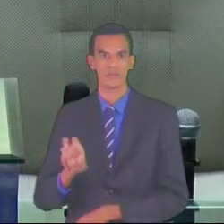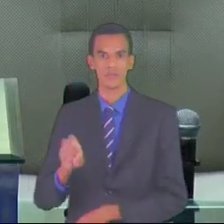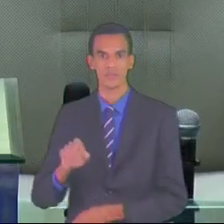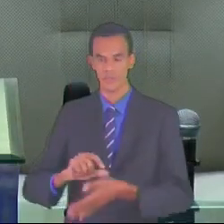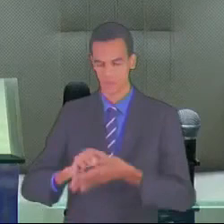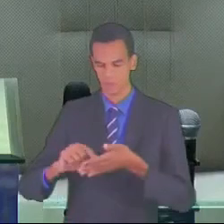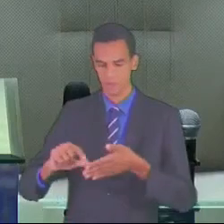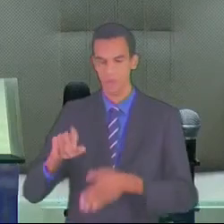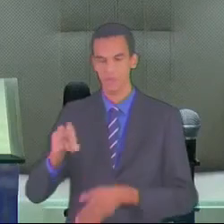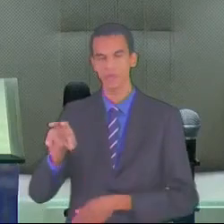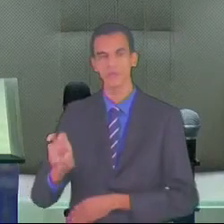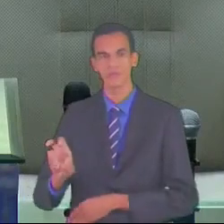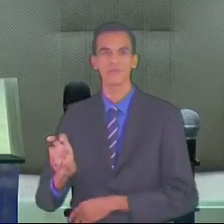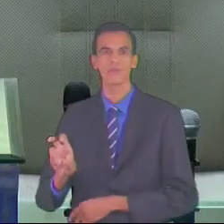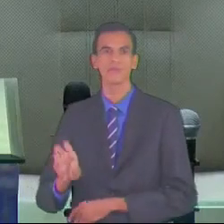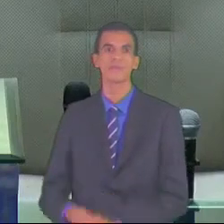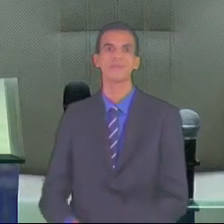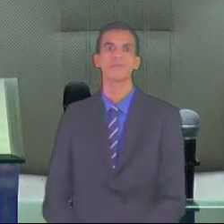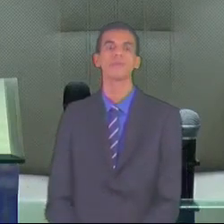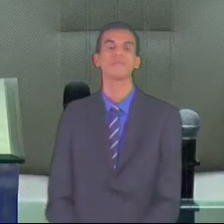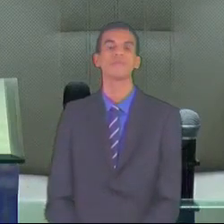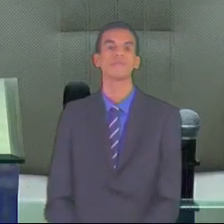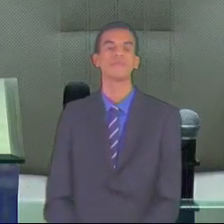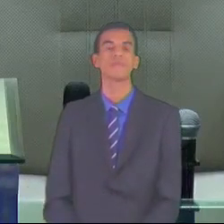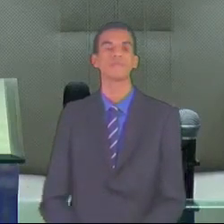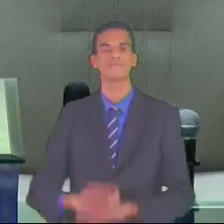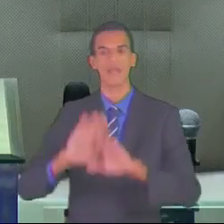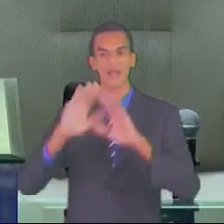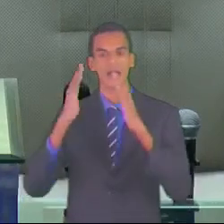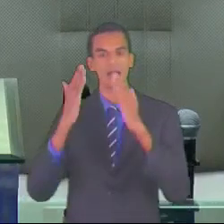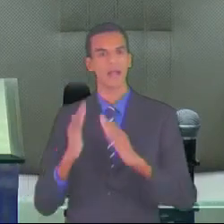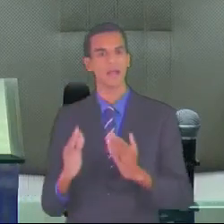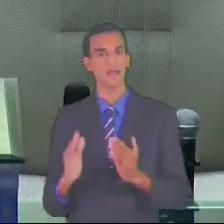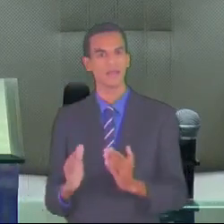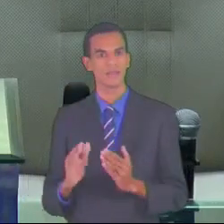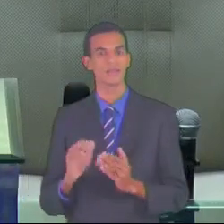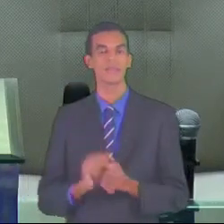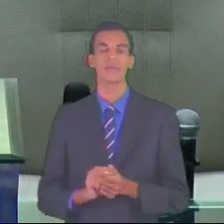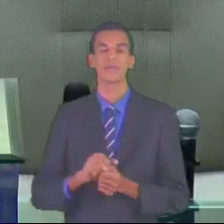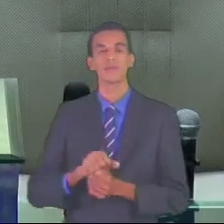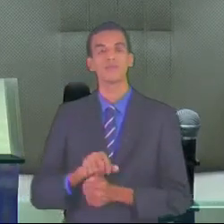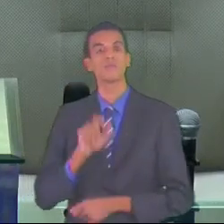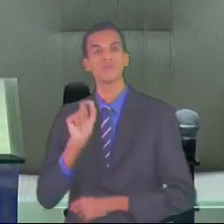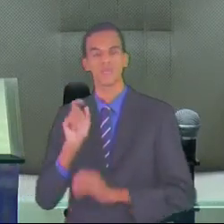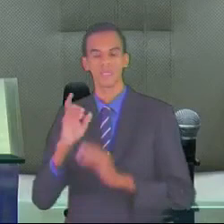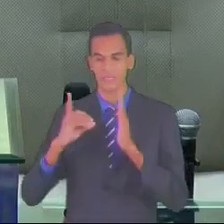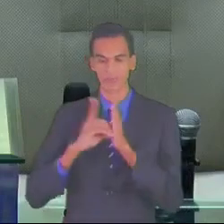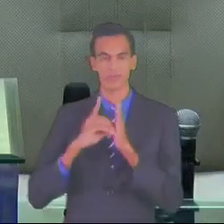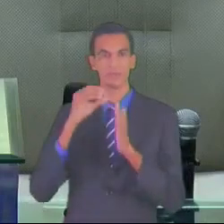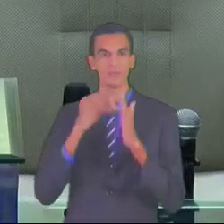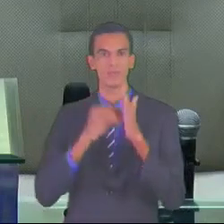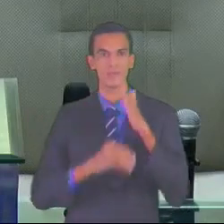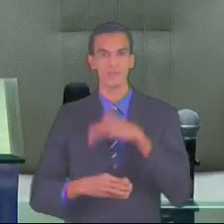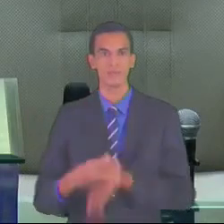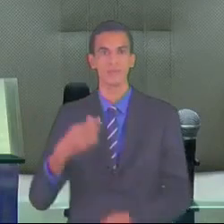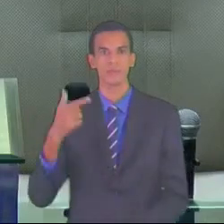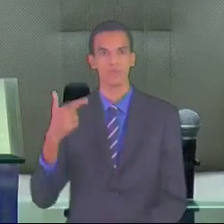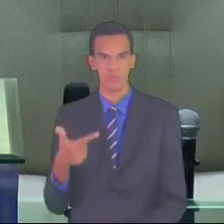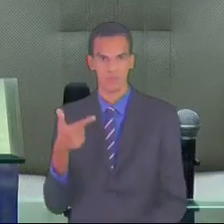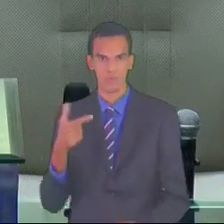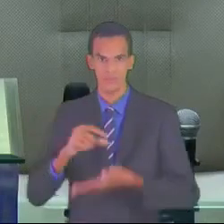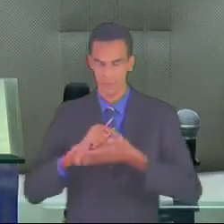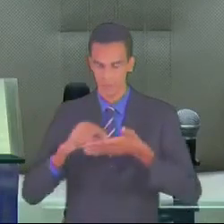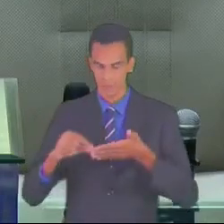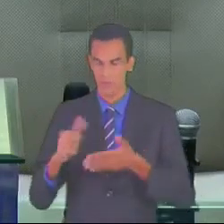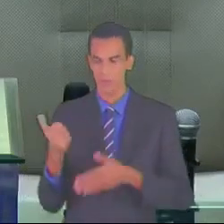5, uma analogia com Deuteronômio, capítulo 2, versículo 14. O texto vai